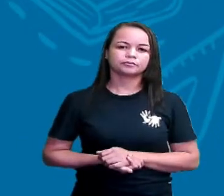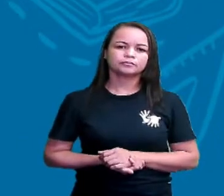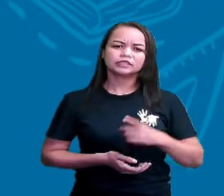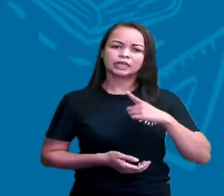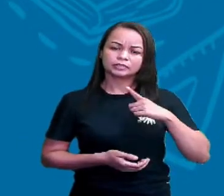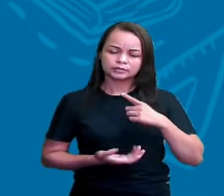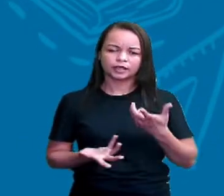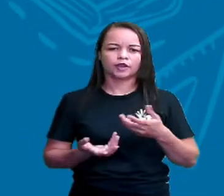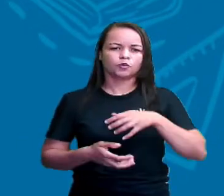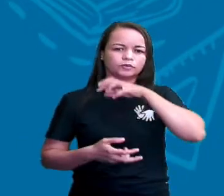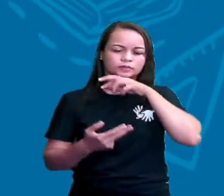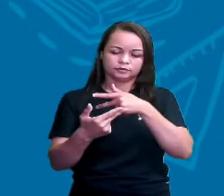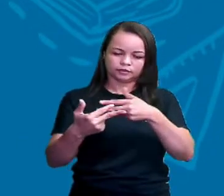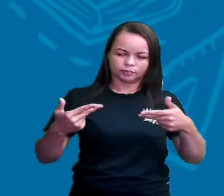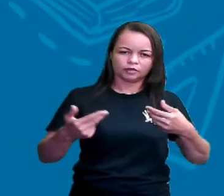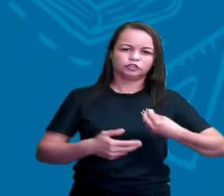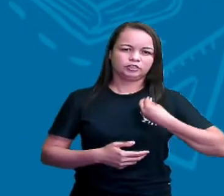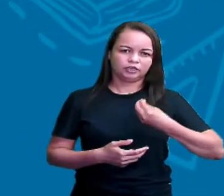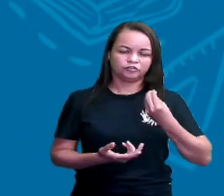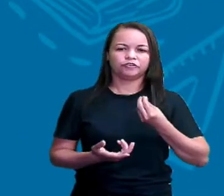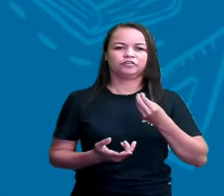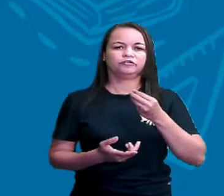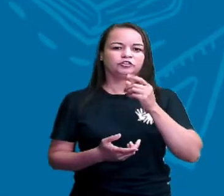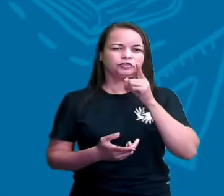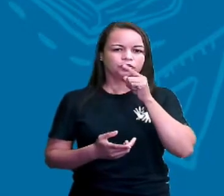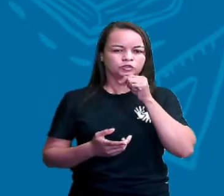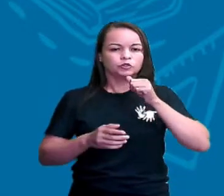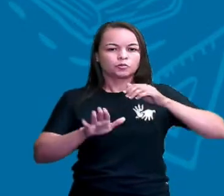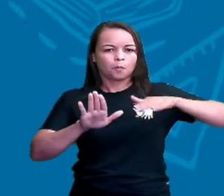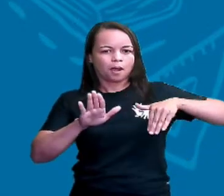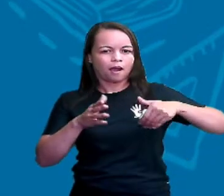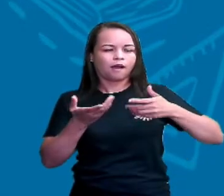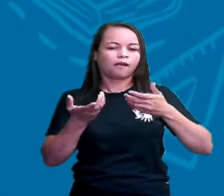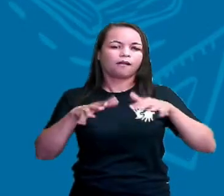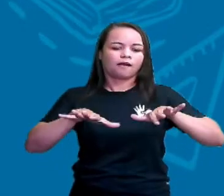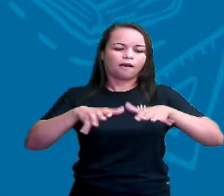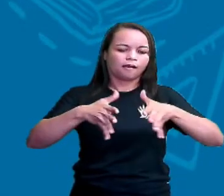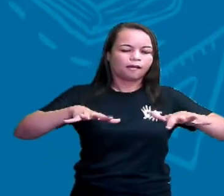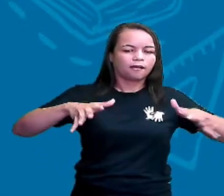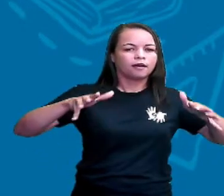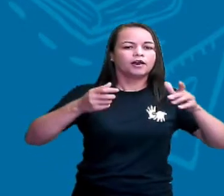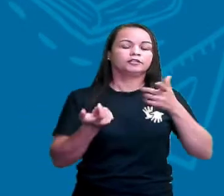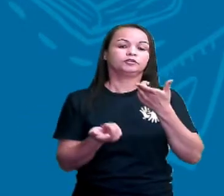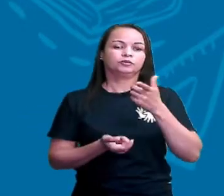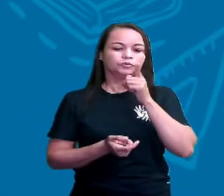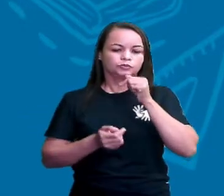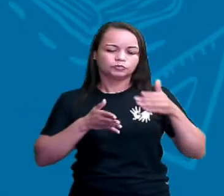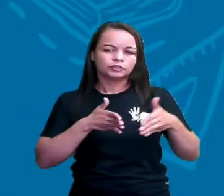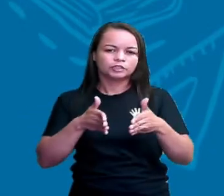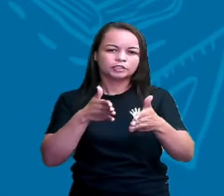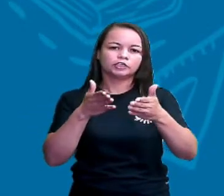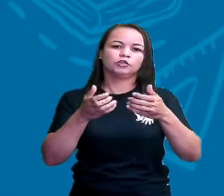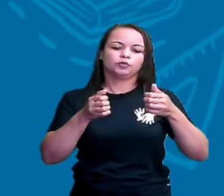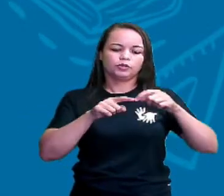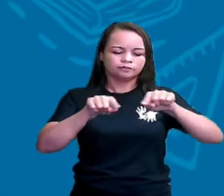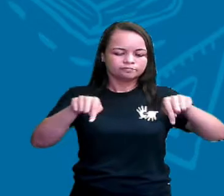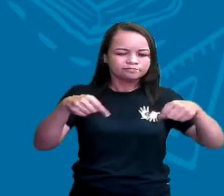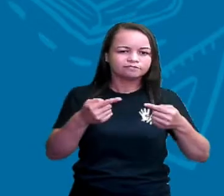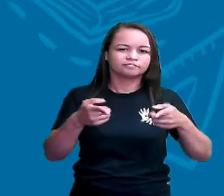rios, nos lagos e, devido a viverem no ambiente aquático, são chamados de animais aquáticos,